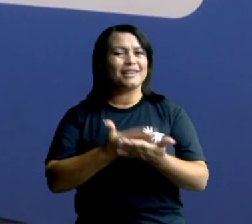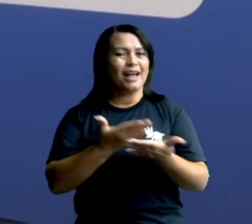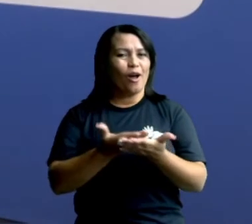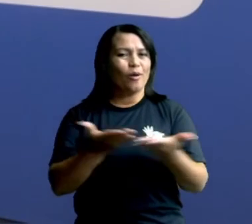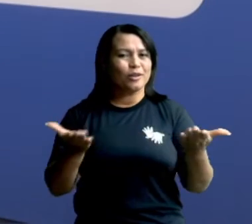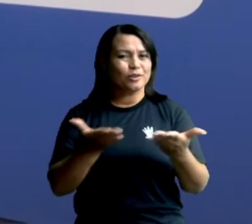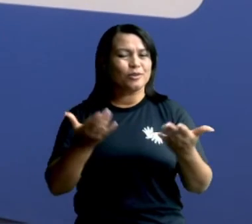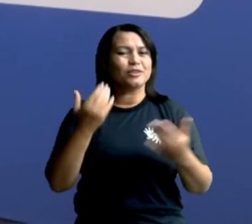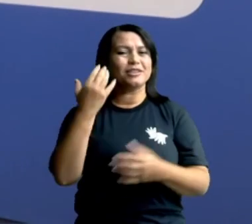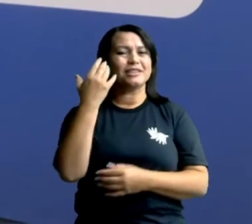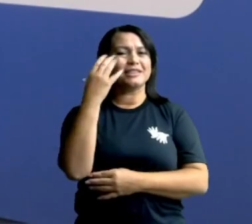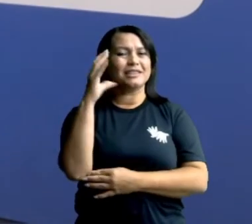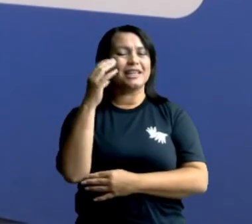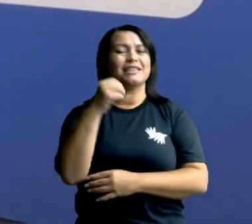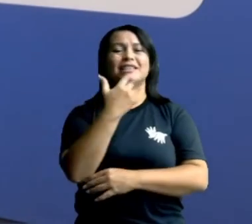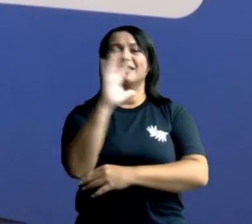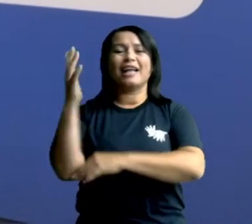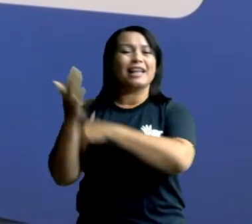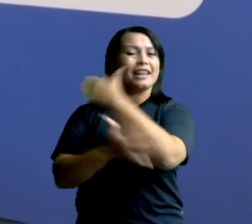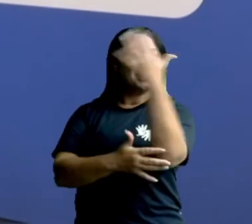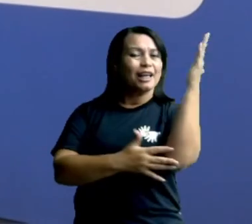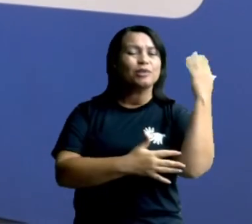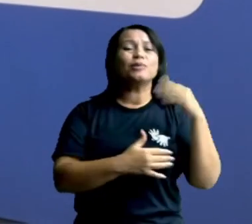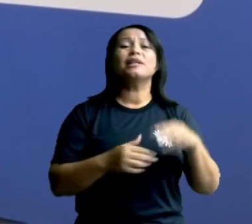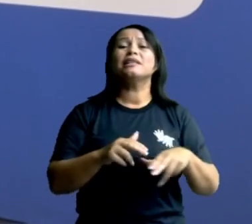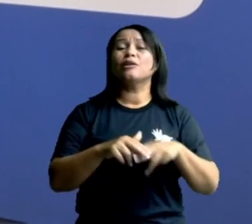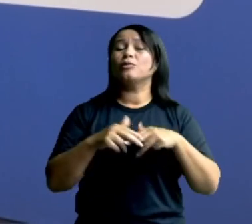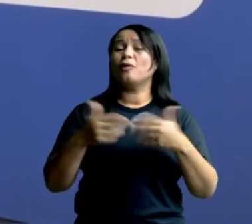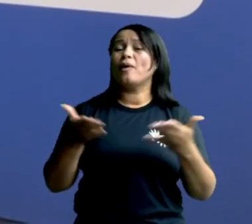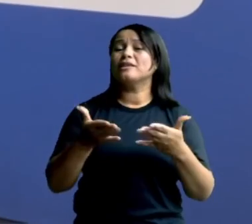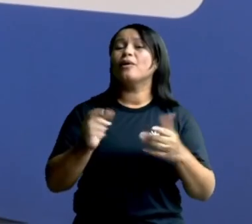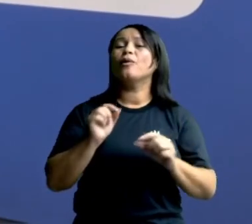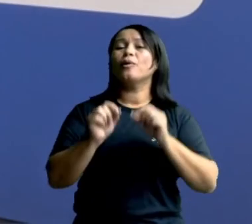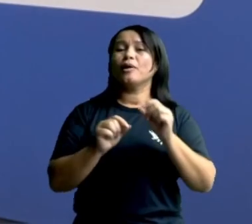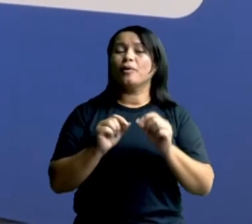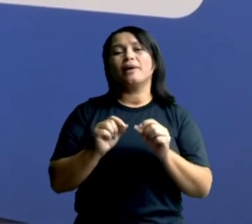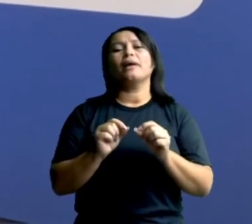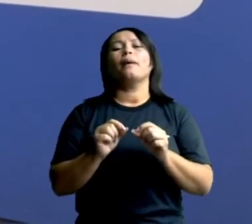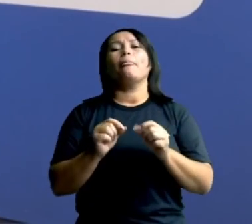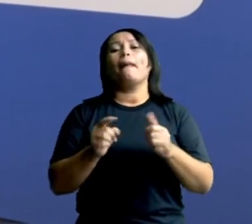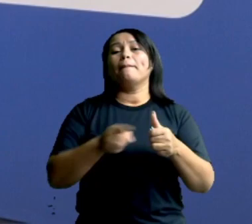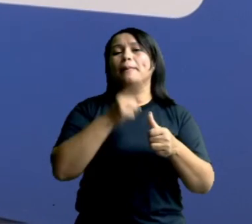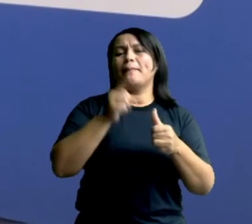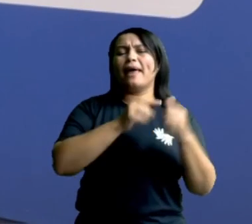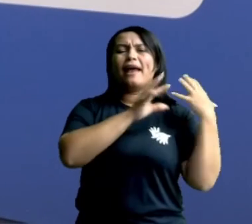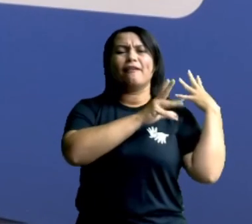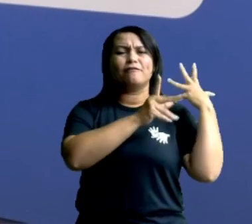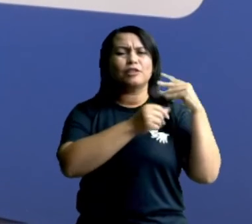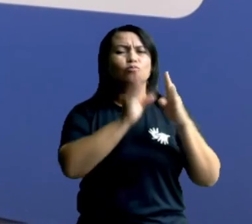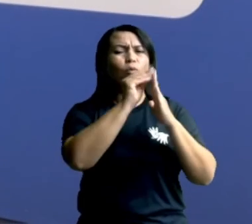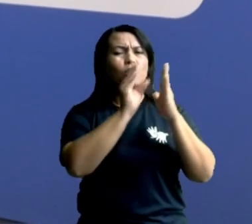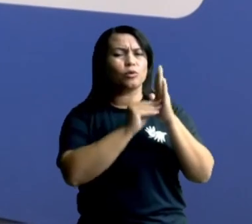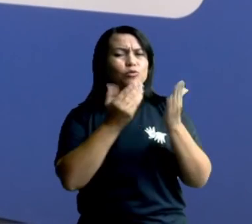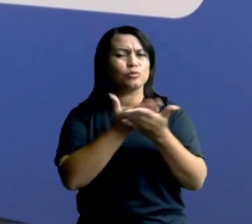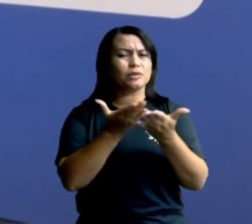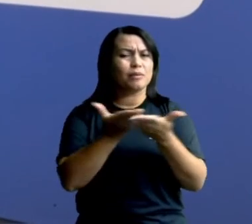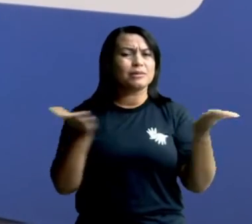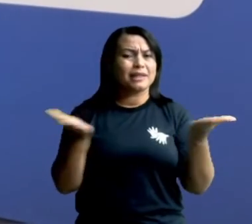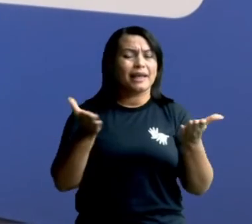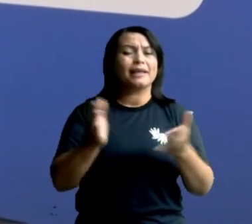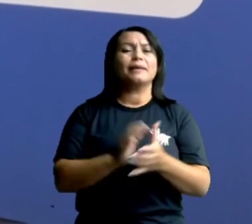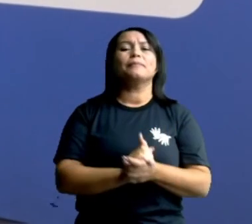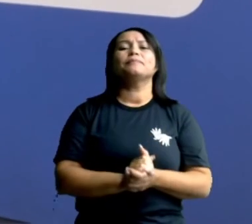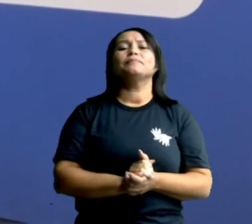aula de Ciências da Natureza, onde nós fizemos a primeira revisão dos conteúdos que estudamos até aqui nesse bimestre,